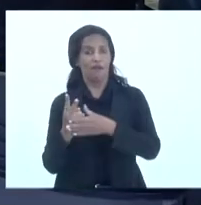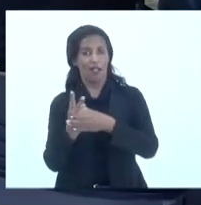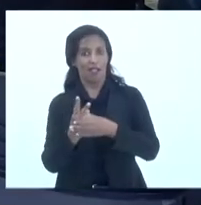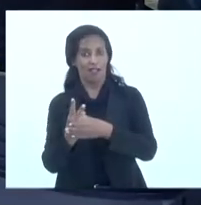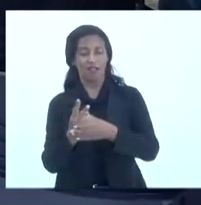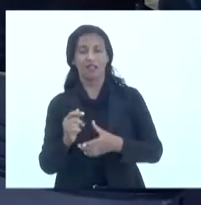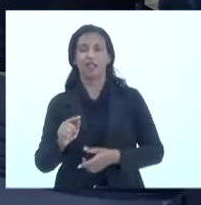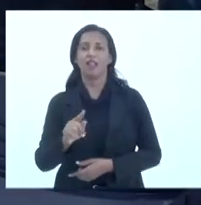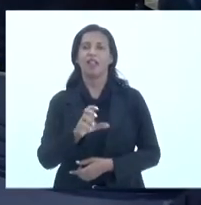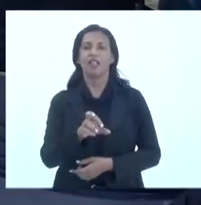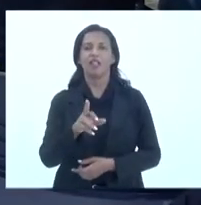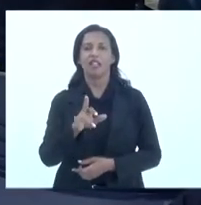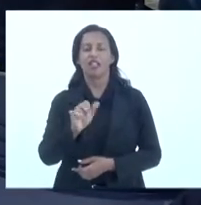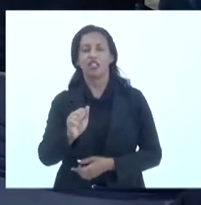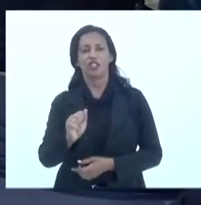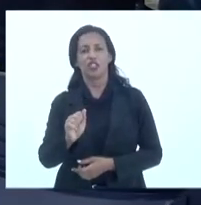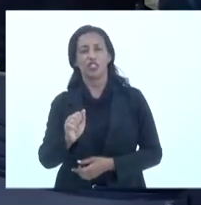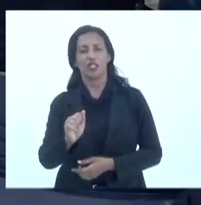Cristina Magno,